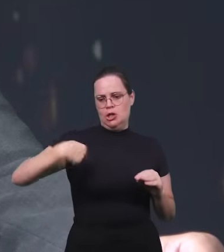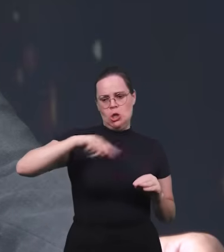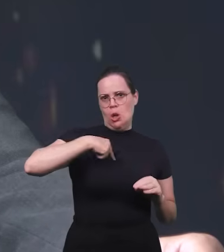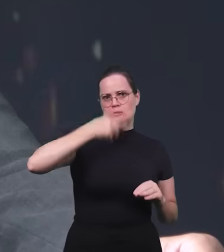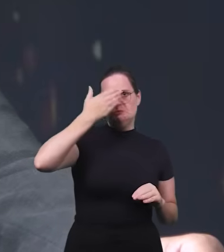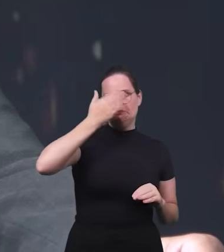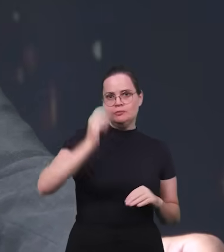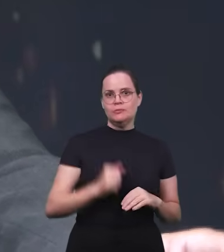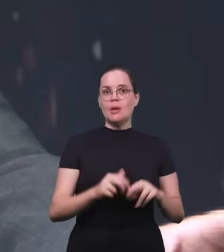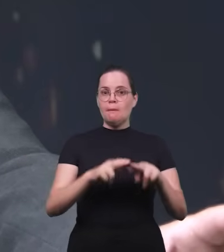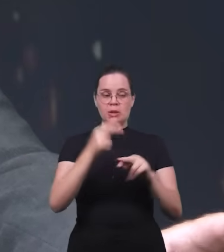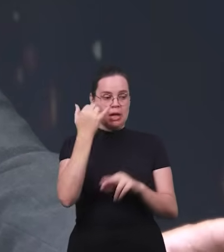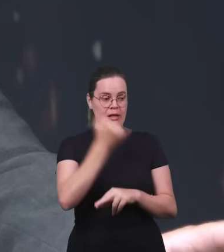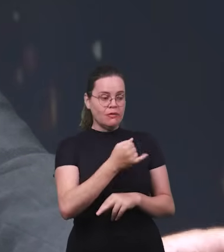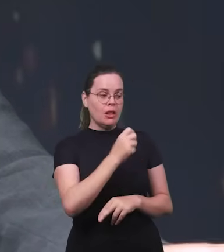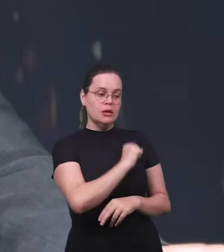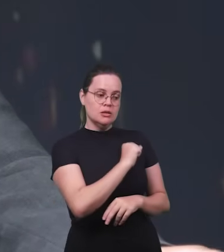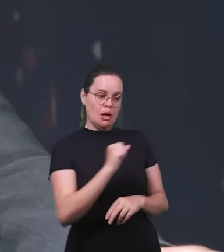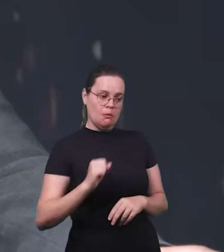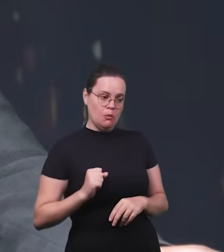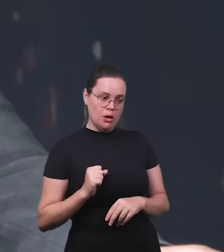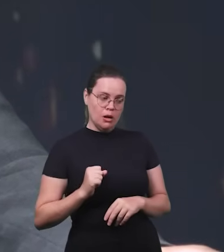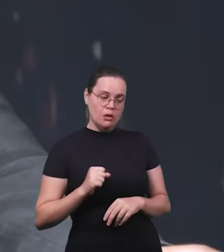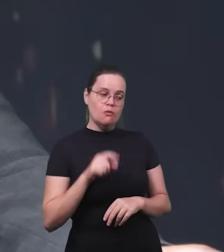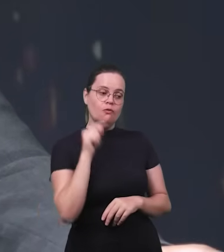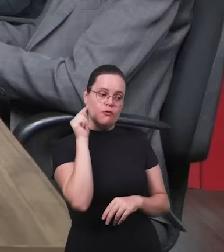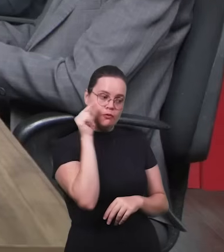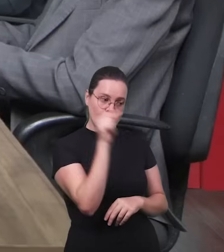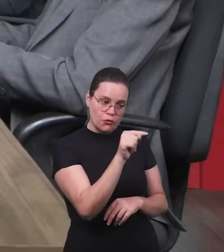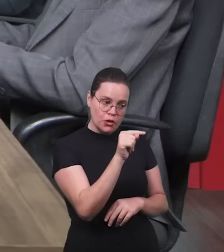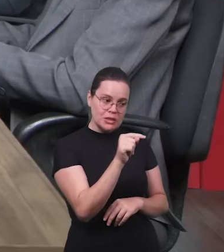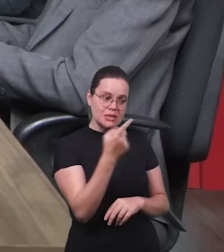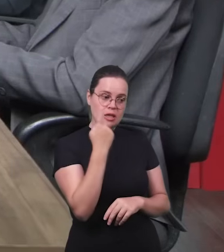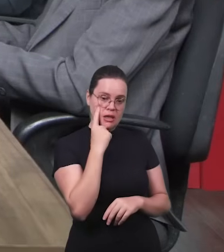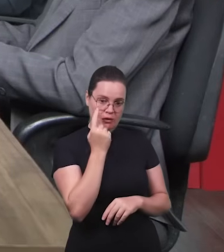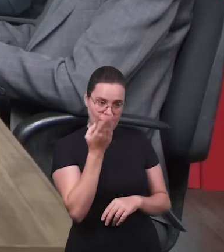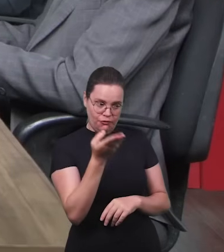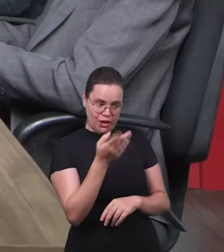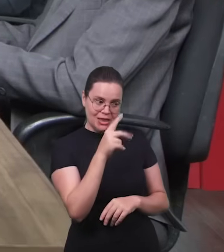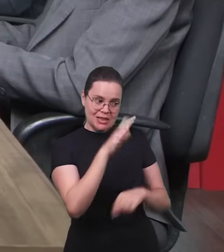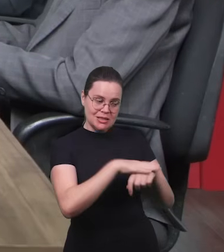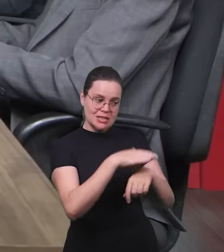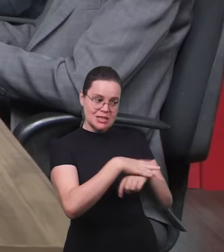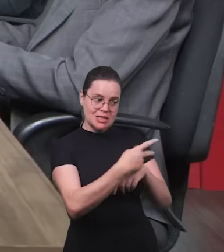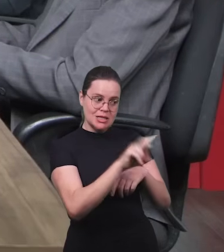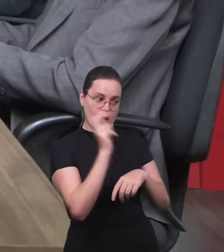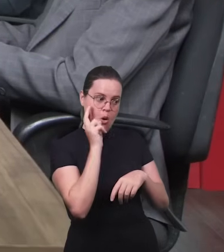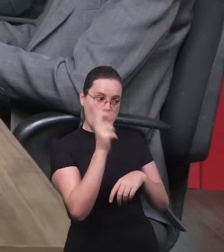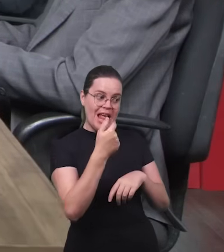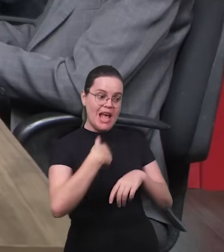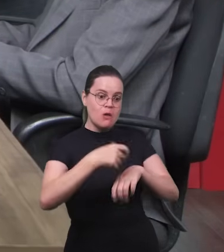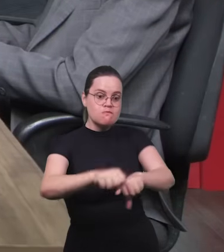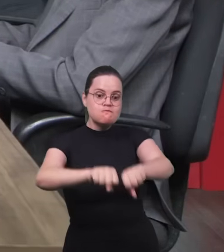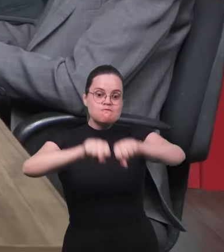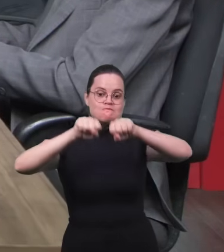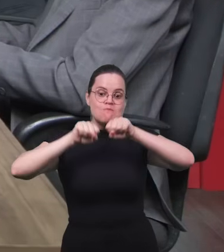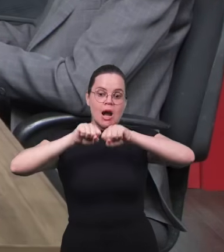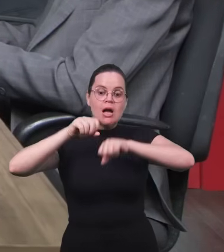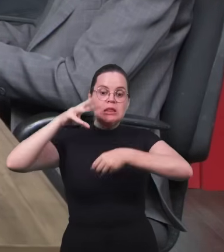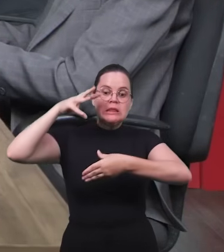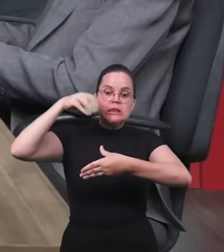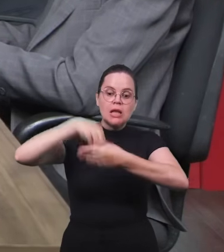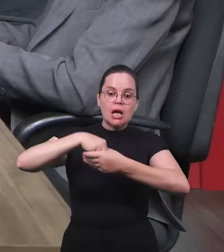Você enxerga com os olhos aí do jeito que o homem vê, mas eu enxergo o interior. Por isso ele rejeitou aqueles primeiros e foi aceitar